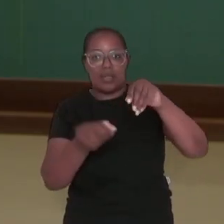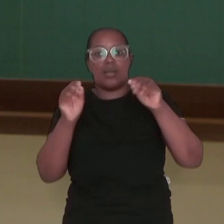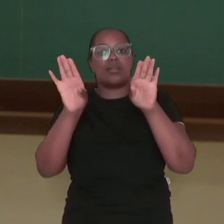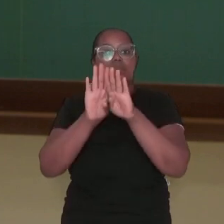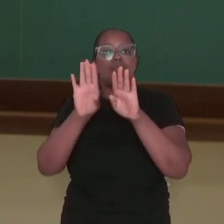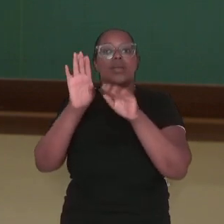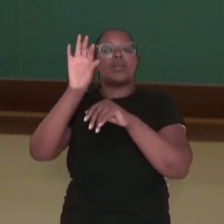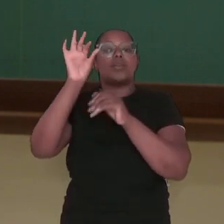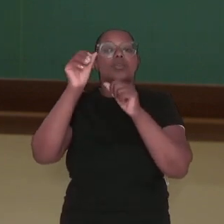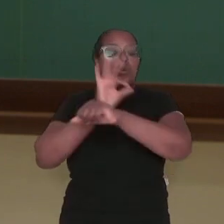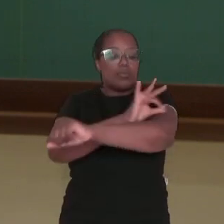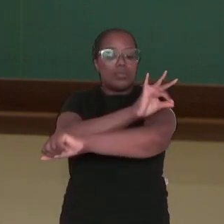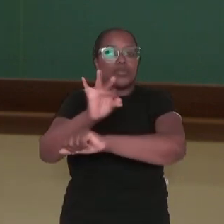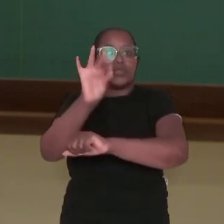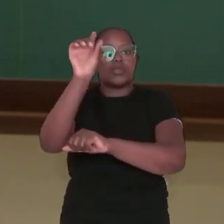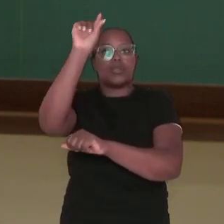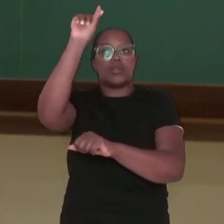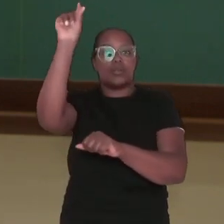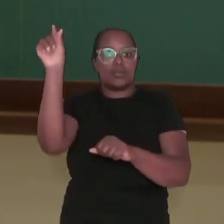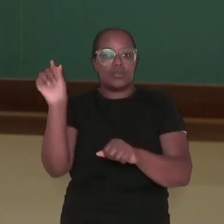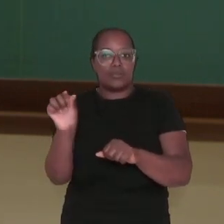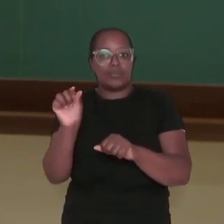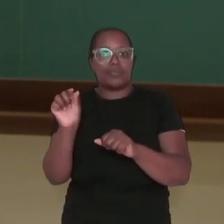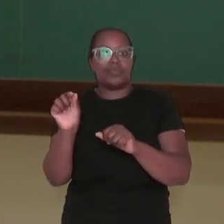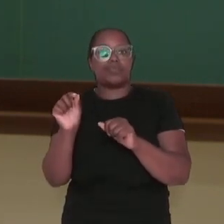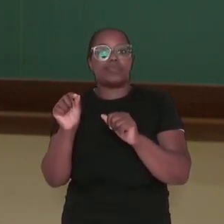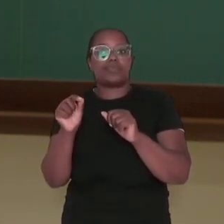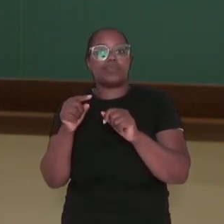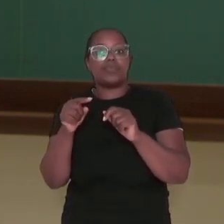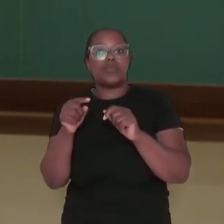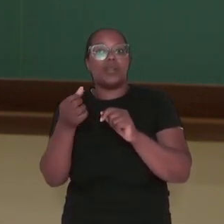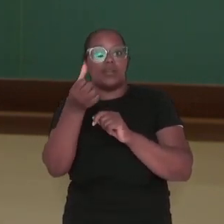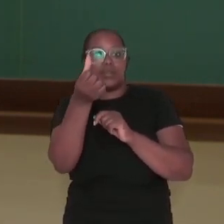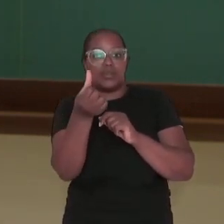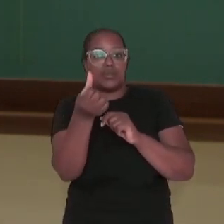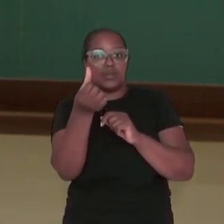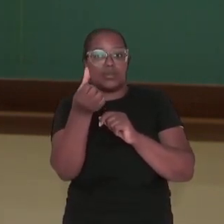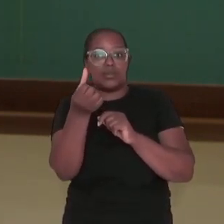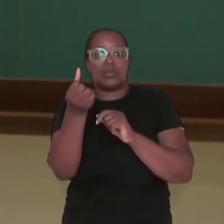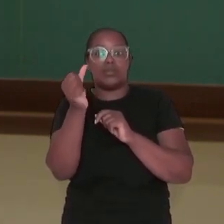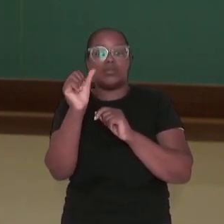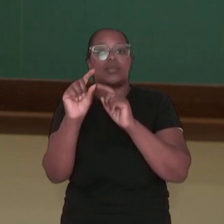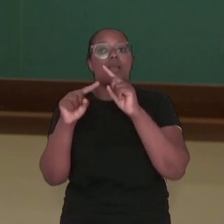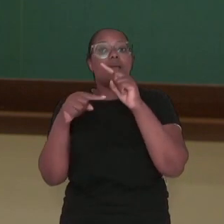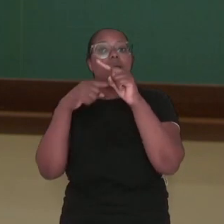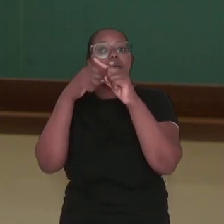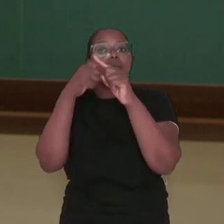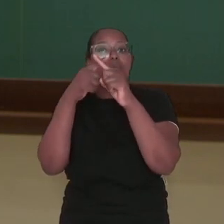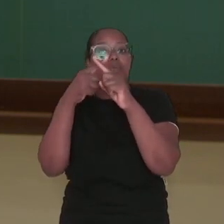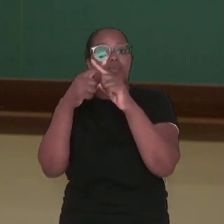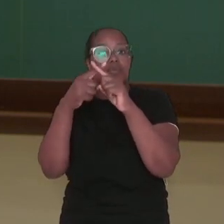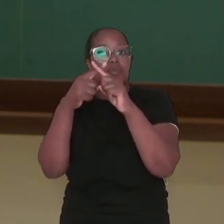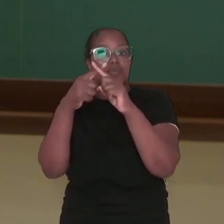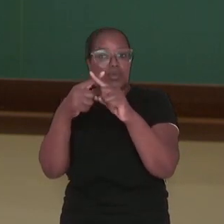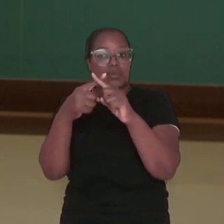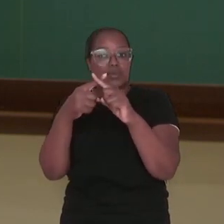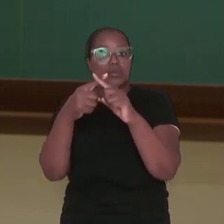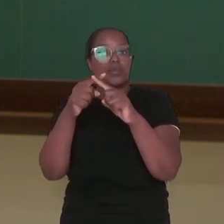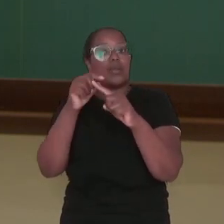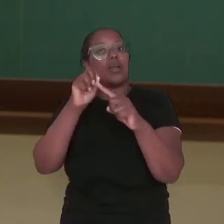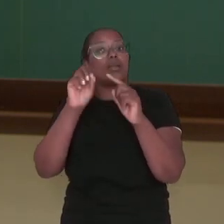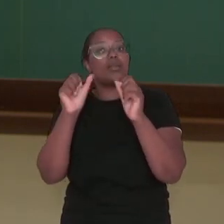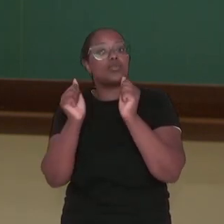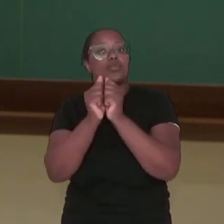Lua. Mesmo processo, pessoal. Com esse número, 6, eu realizei a divisão, 6 dividido por